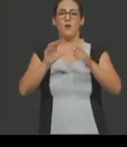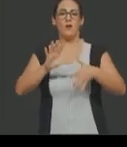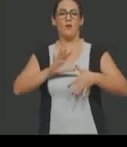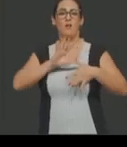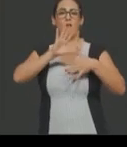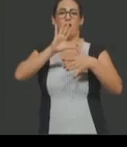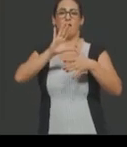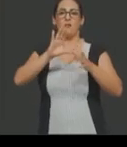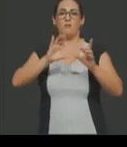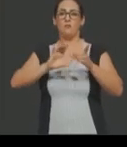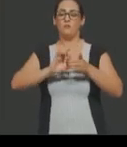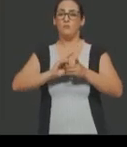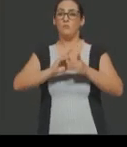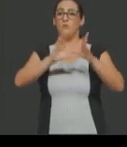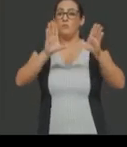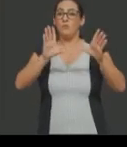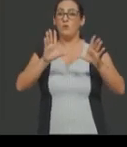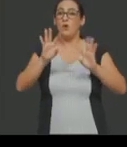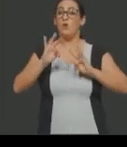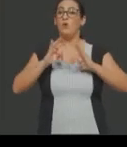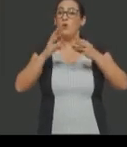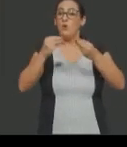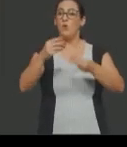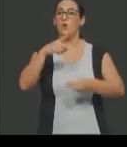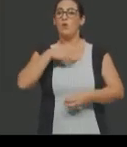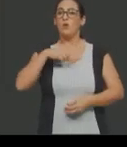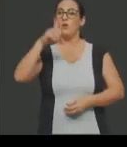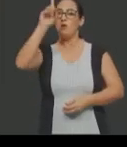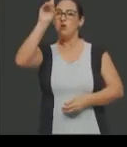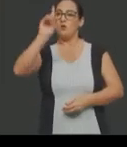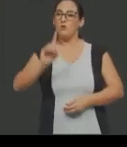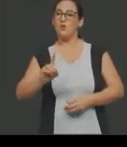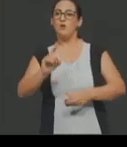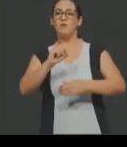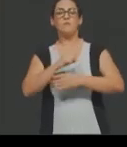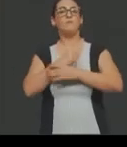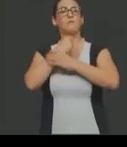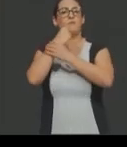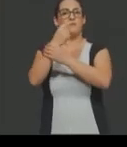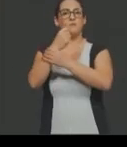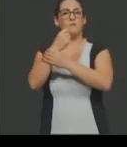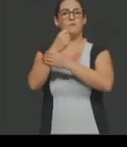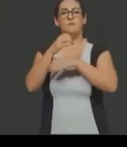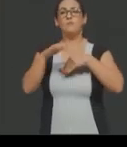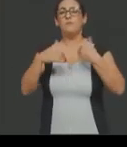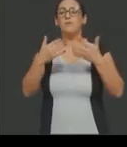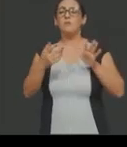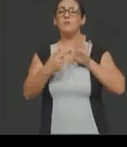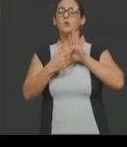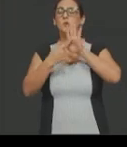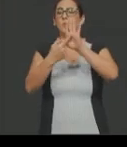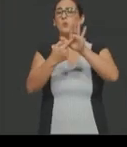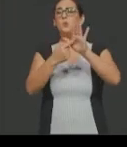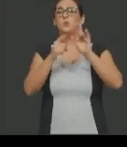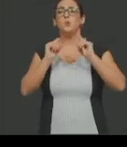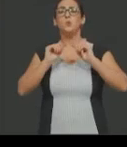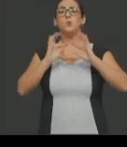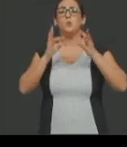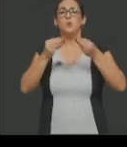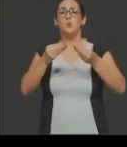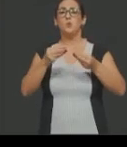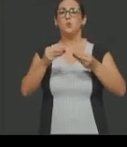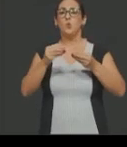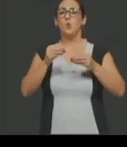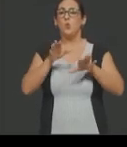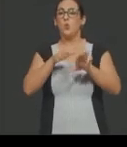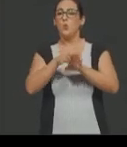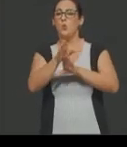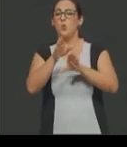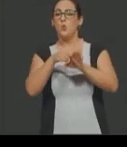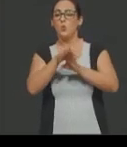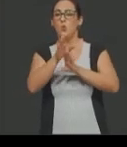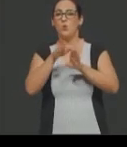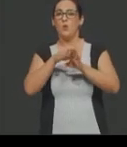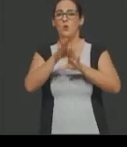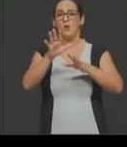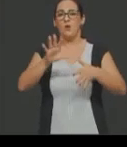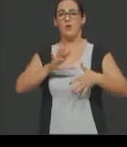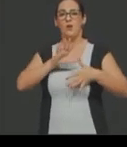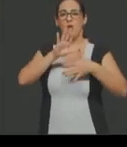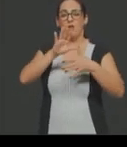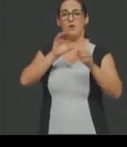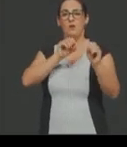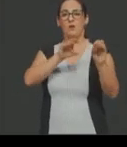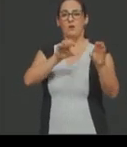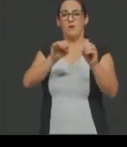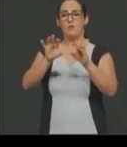igualmente tenham seus direitos garantidos. Então, a gente está falando desse parecer aí do Conselho Nacional da Educação que vai garantir o estudo